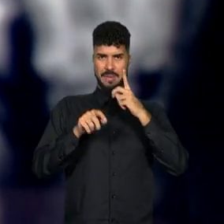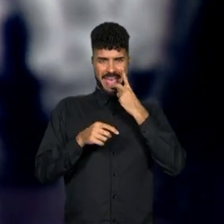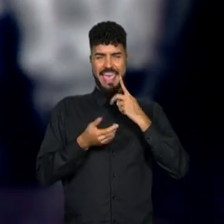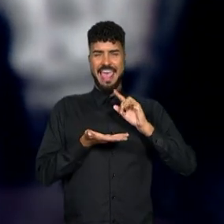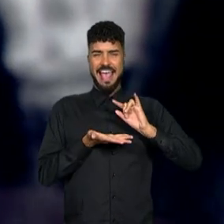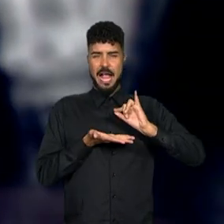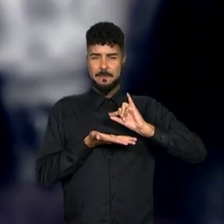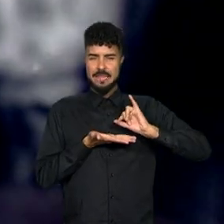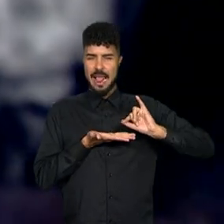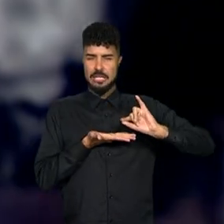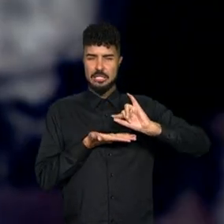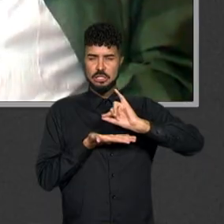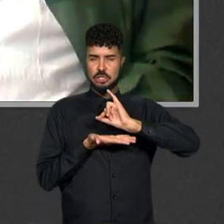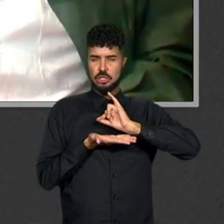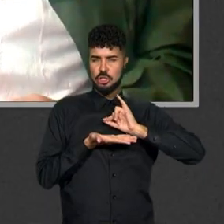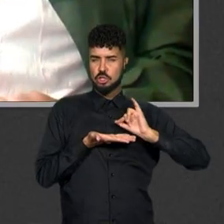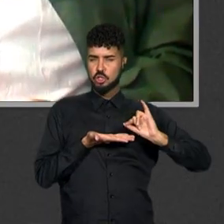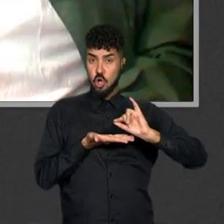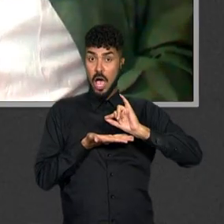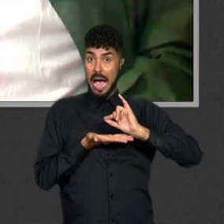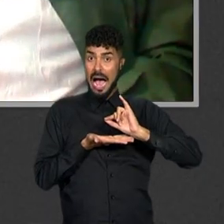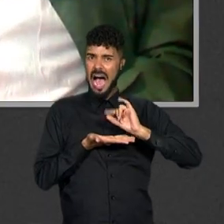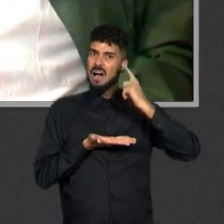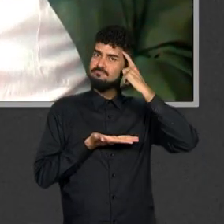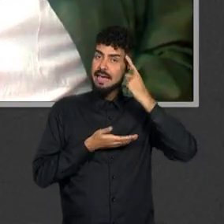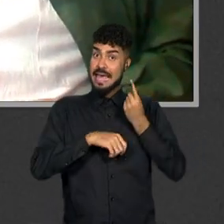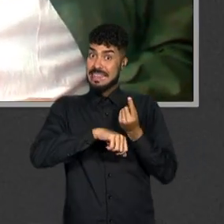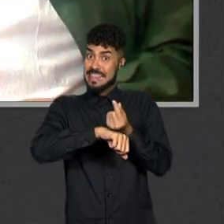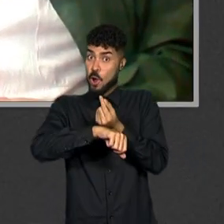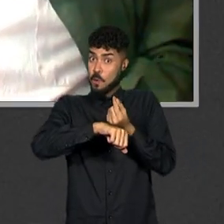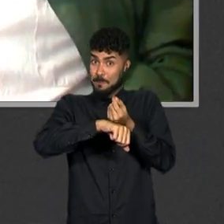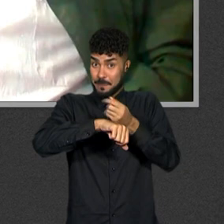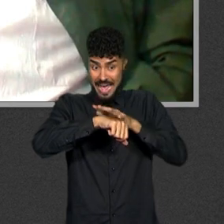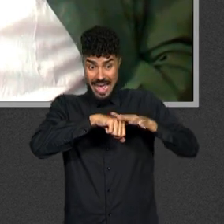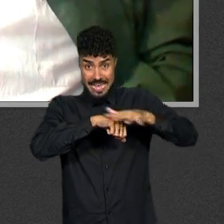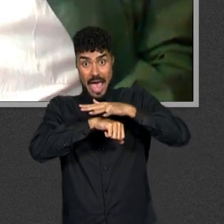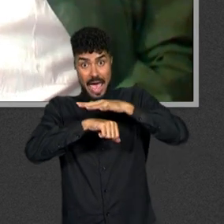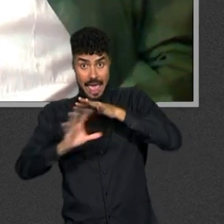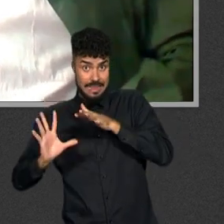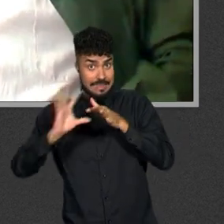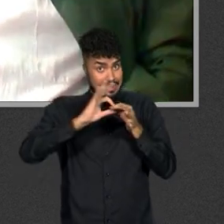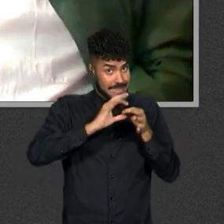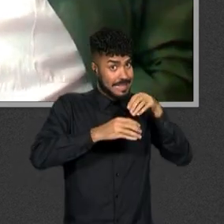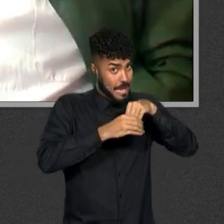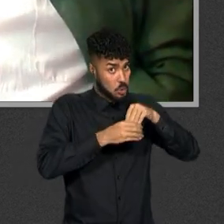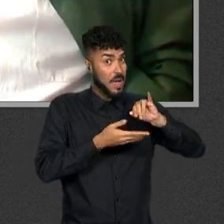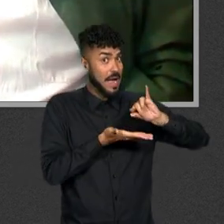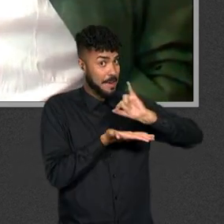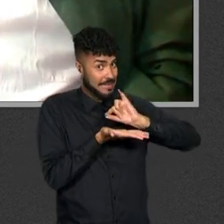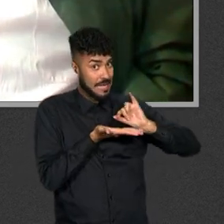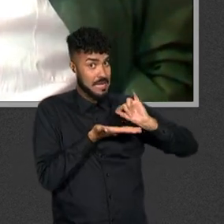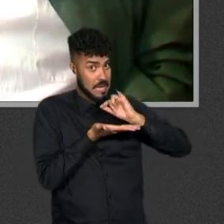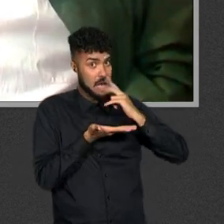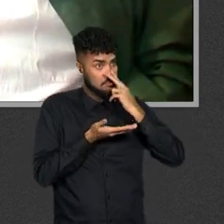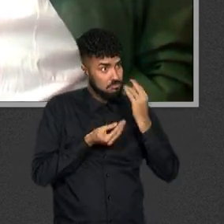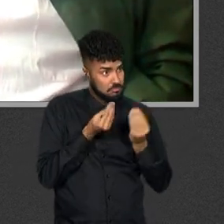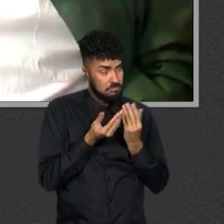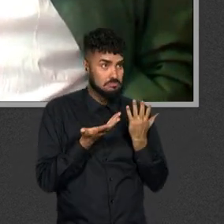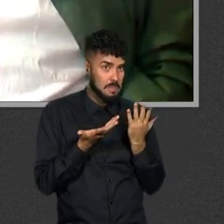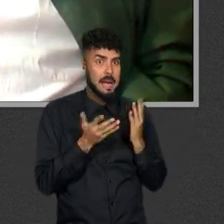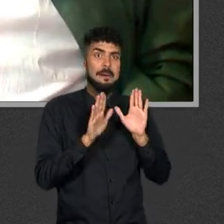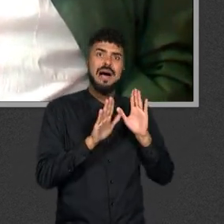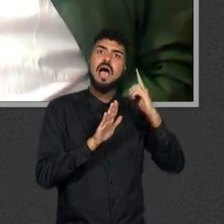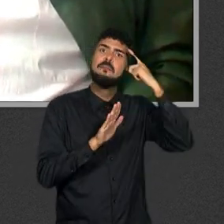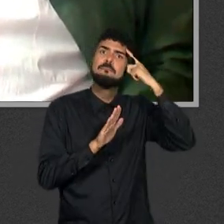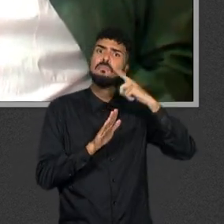não é? O neoliberalismo faz parte do capitalismo, né? Mas nós temos que ver que o Lula